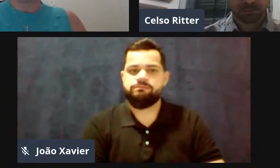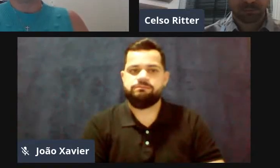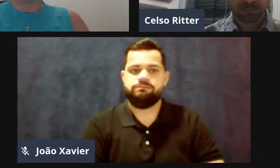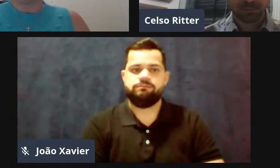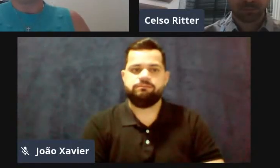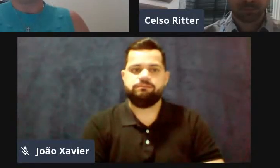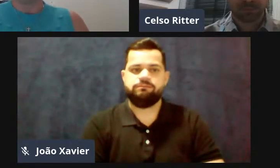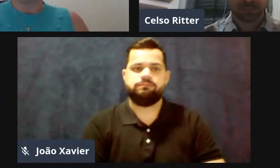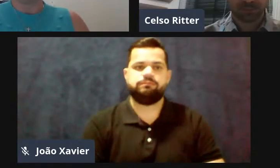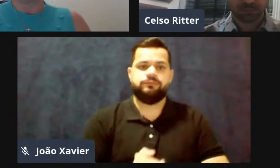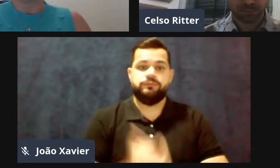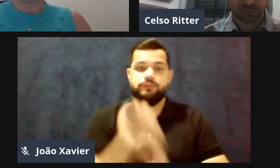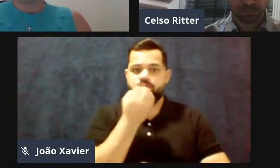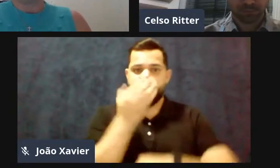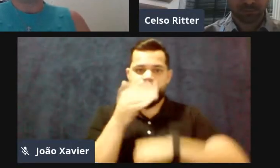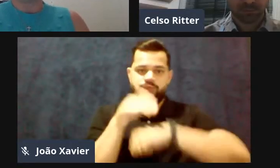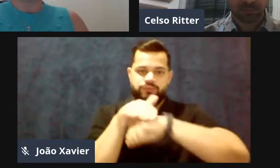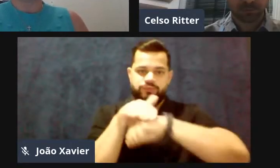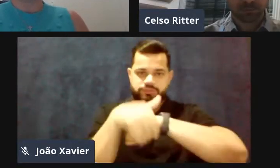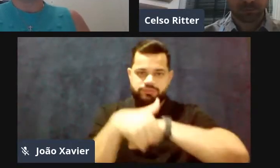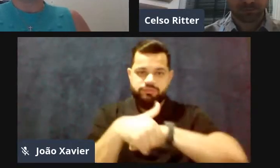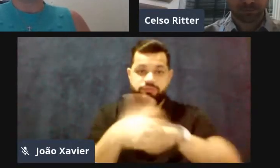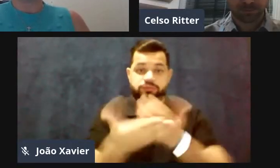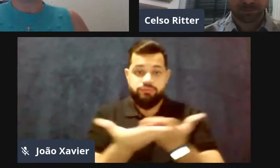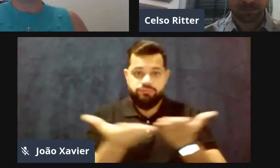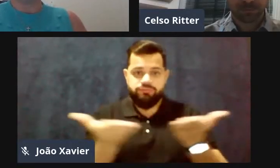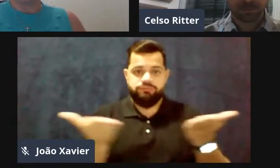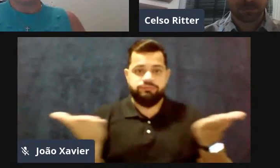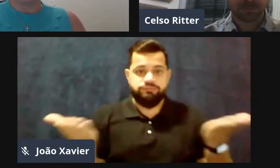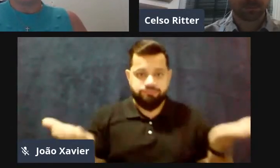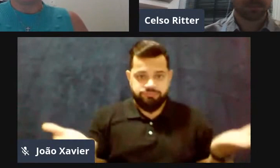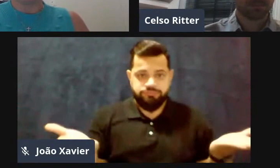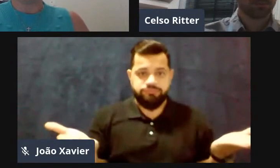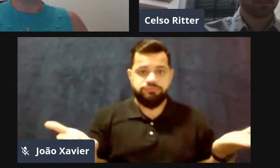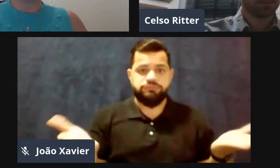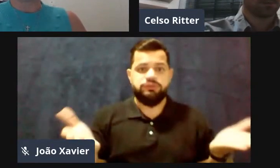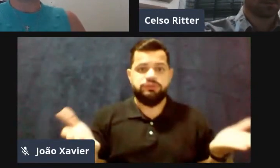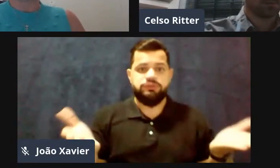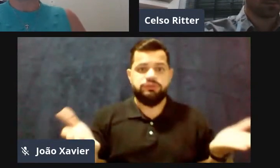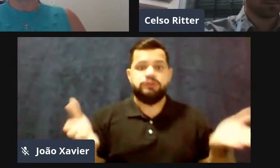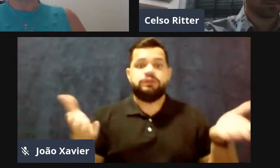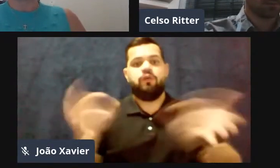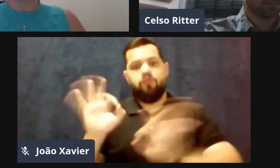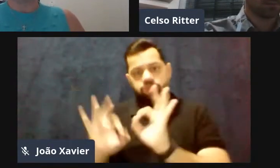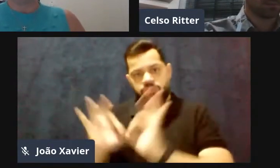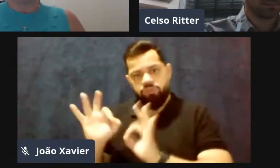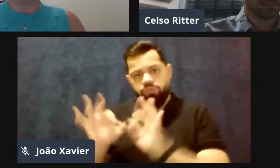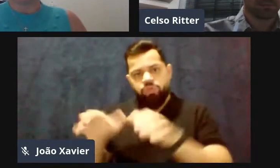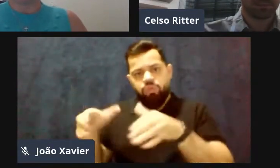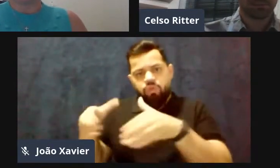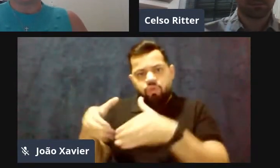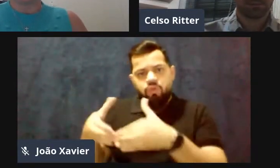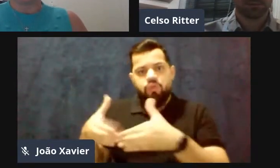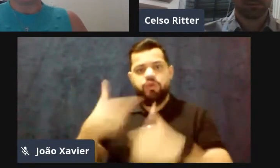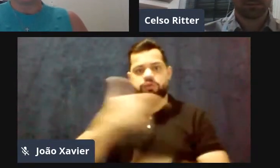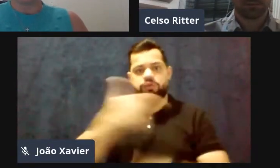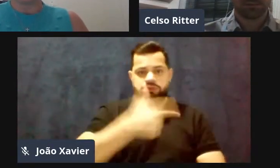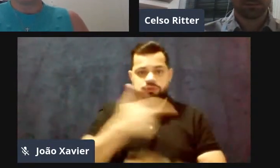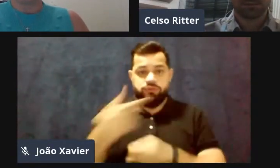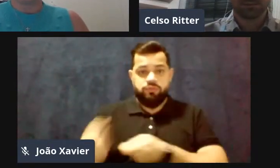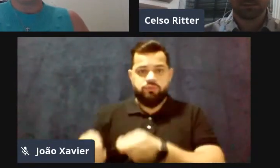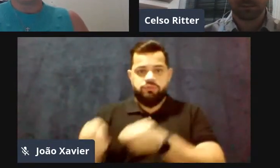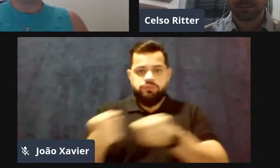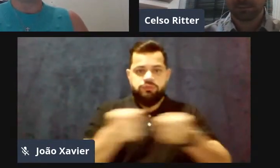Boa noite a todos e a todas. Em nome de toda a comissão organizadora da segunda semana acadêmica de